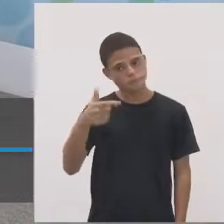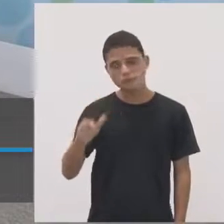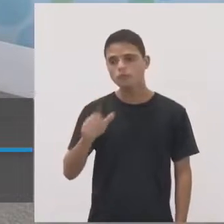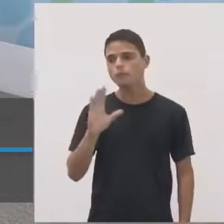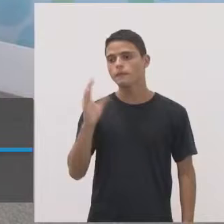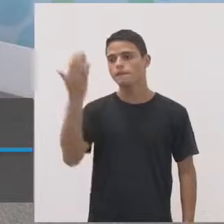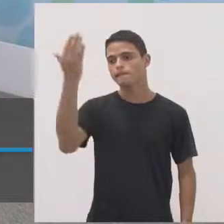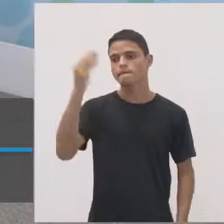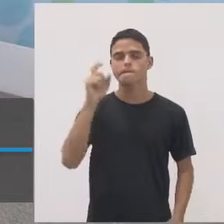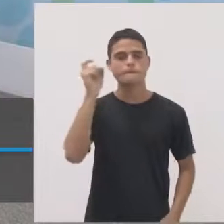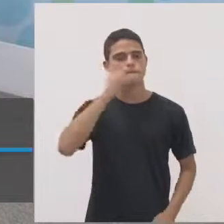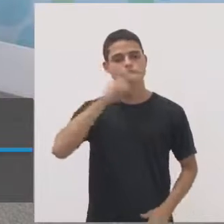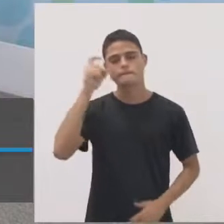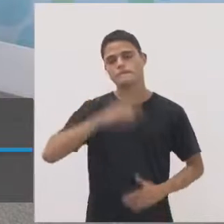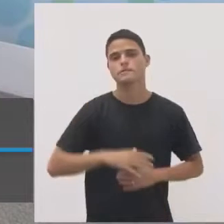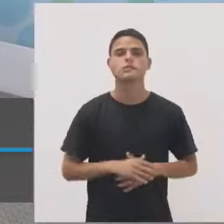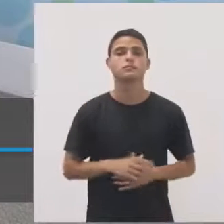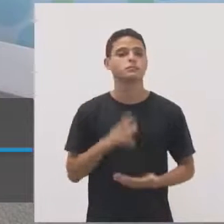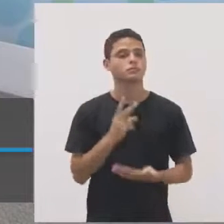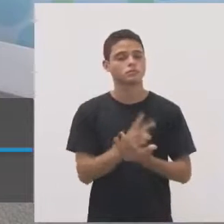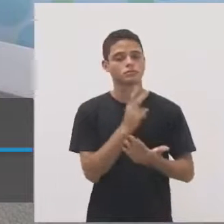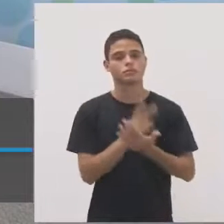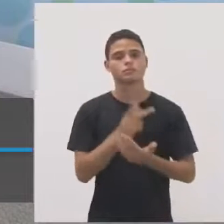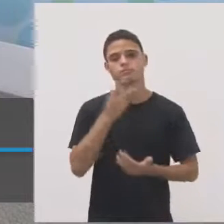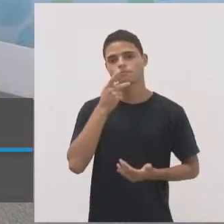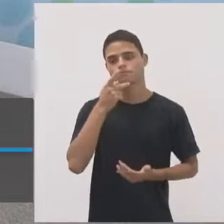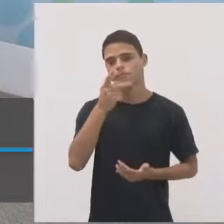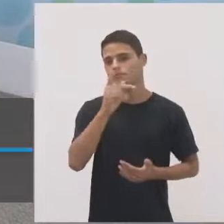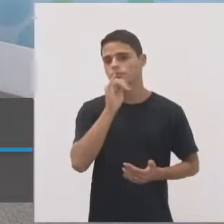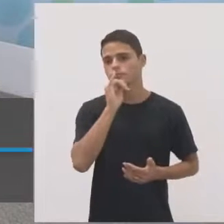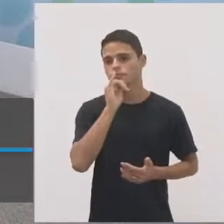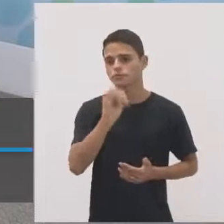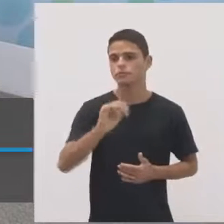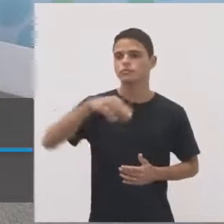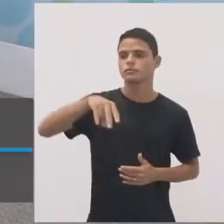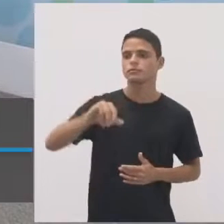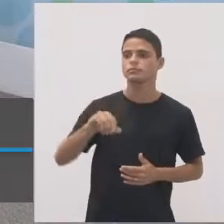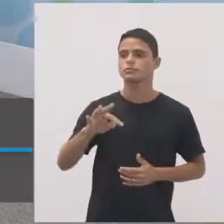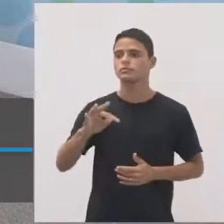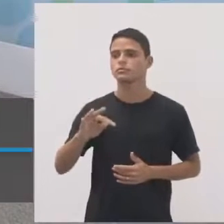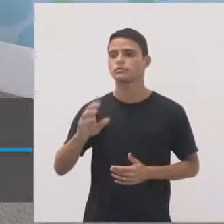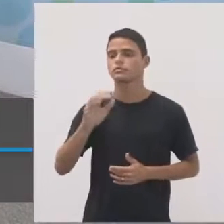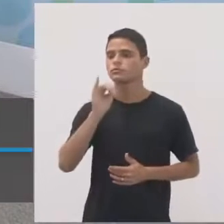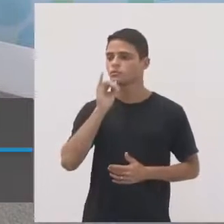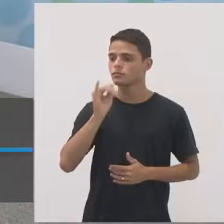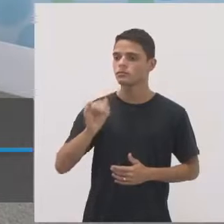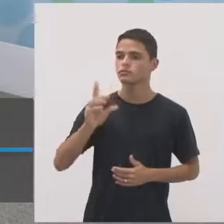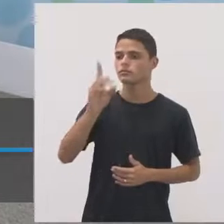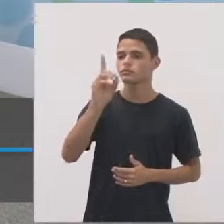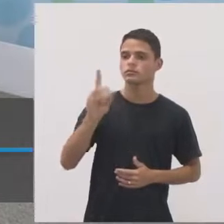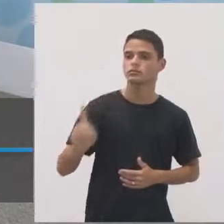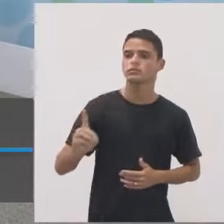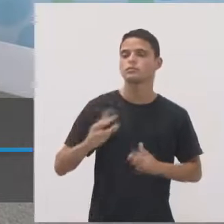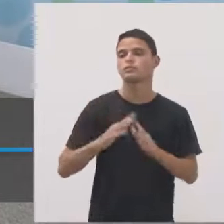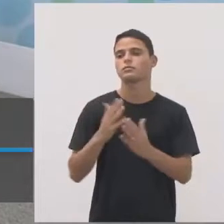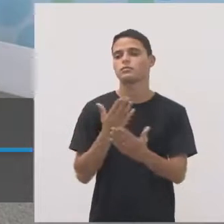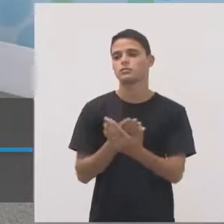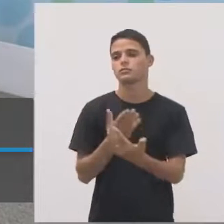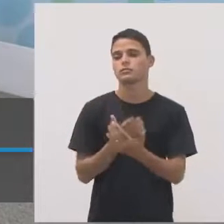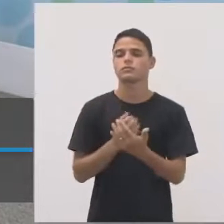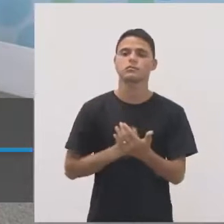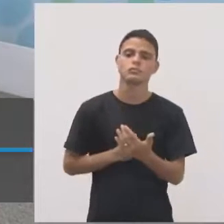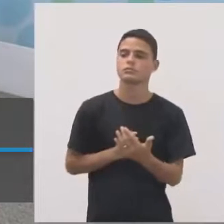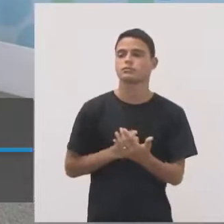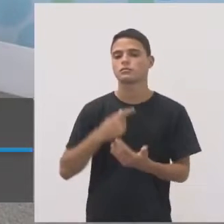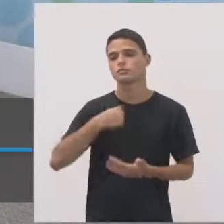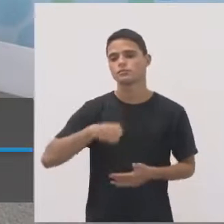bom? Então, o que eu sempre falo, avisa o NIT, né? Se é um servidor, avisa o seu diretor da escola, o diretor avisa o NIT, e